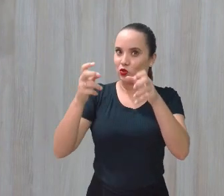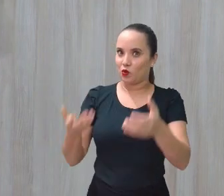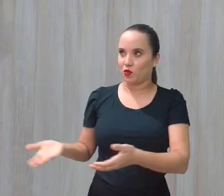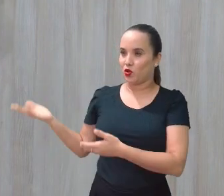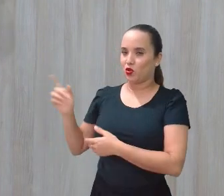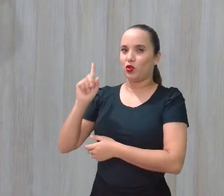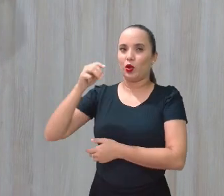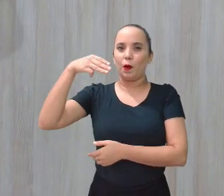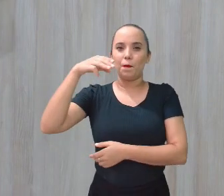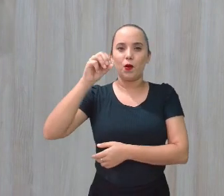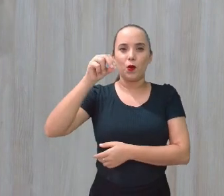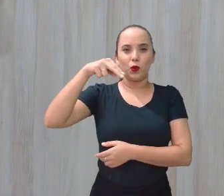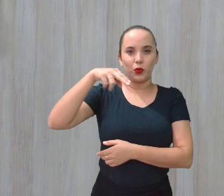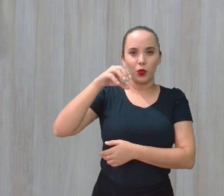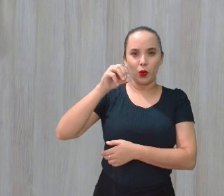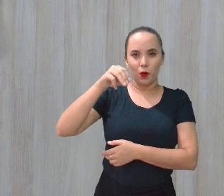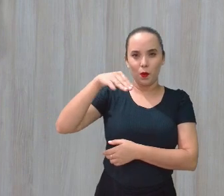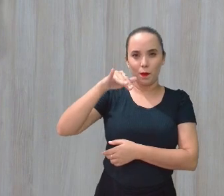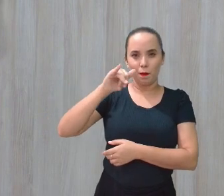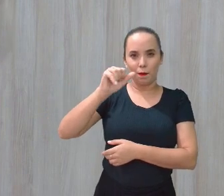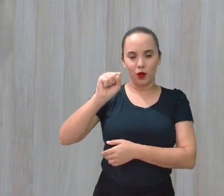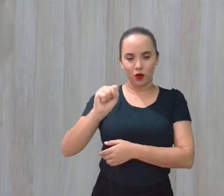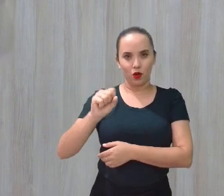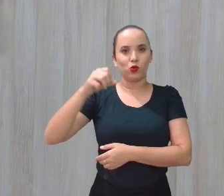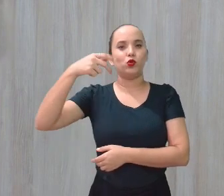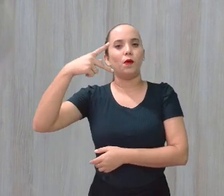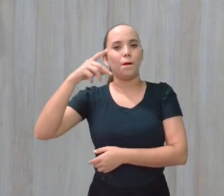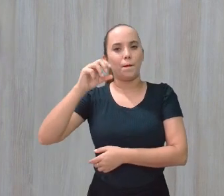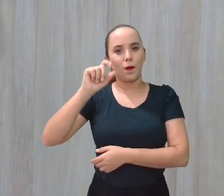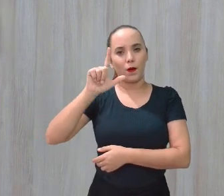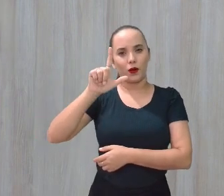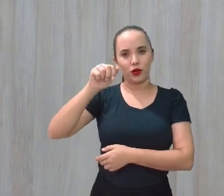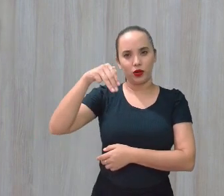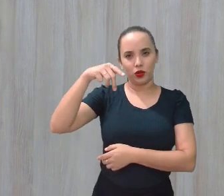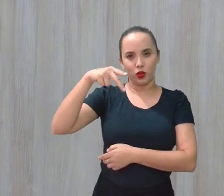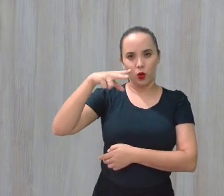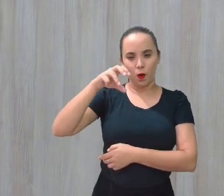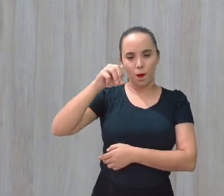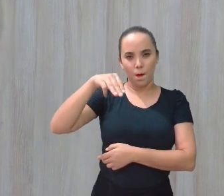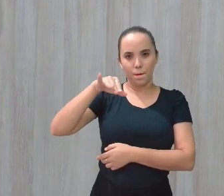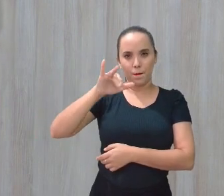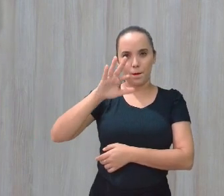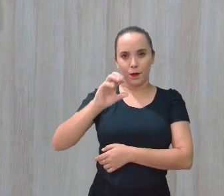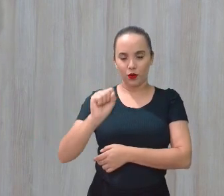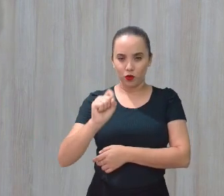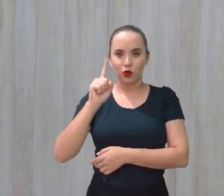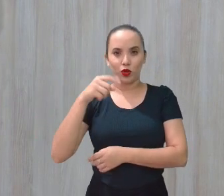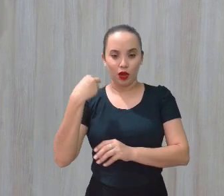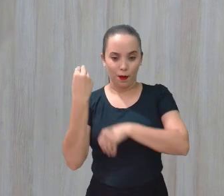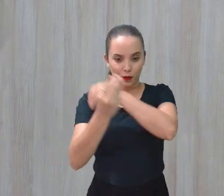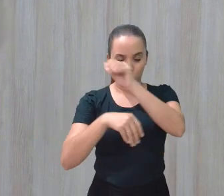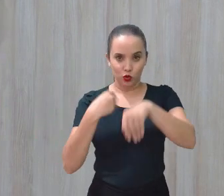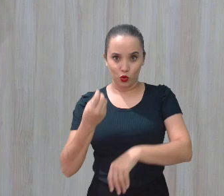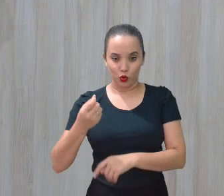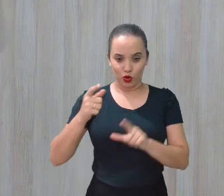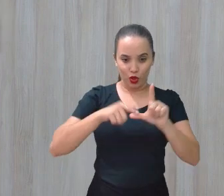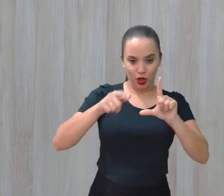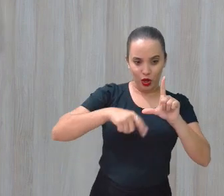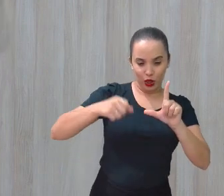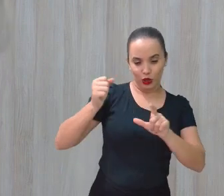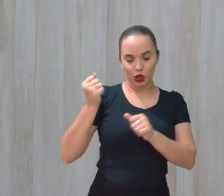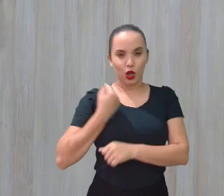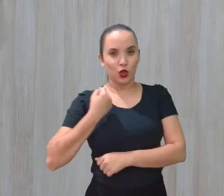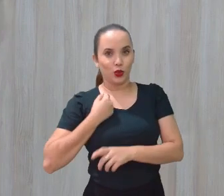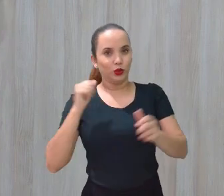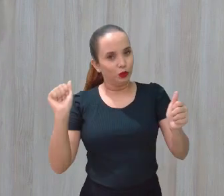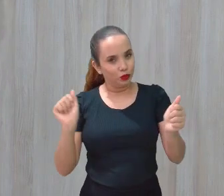e polinômios, onde a gente vai melhorar essa coisa de manipular letras com números. Mas como eu disse, não foi, Carol, tá explicando? Alguns que